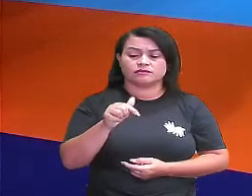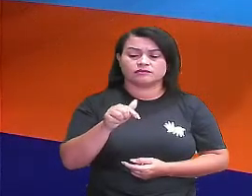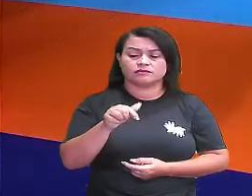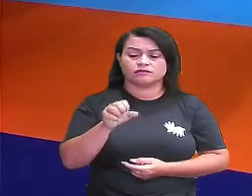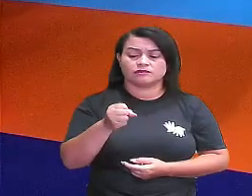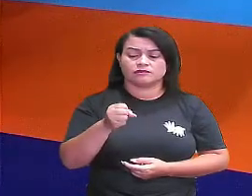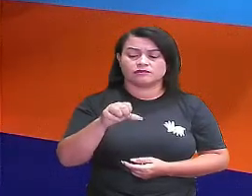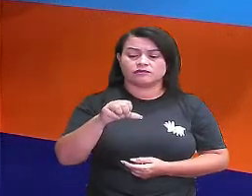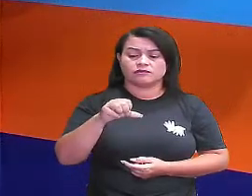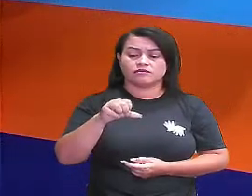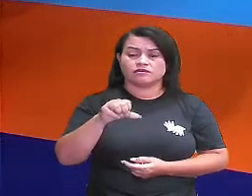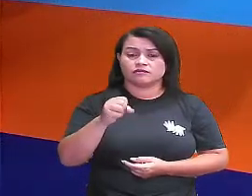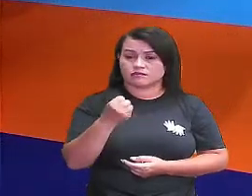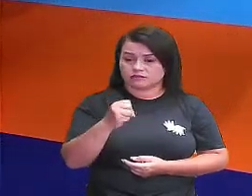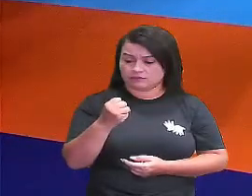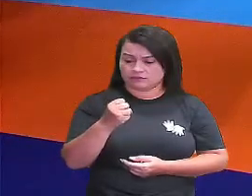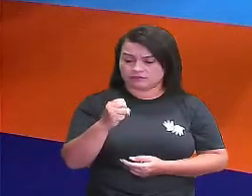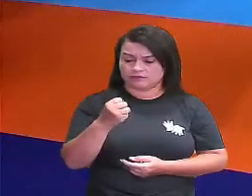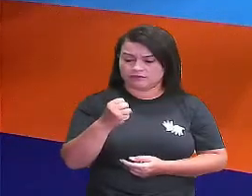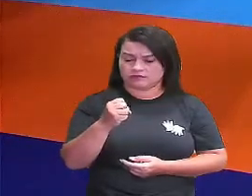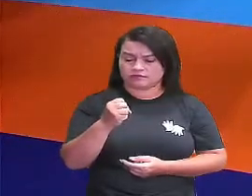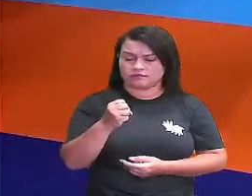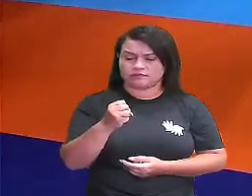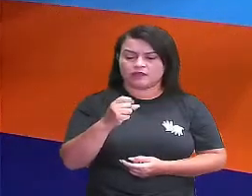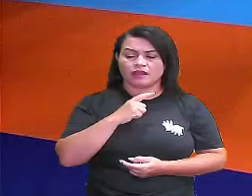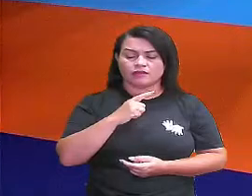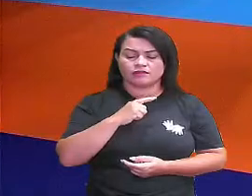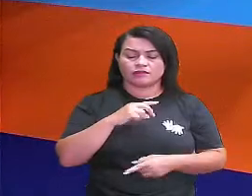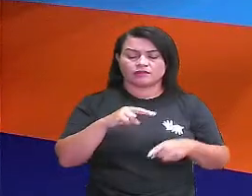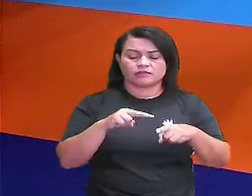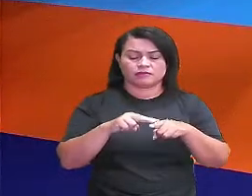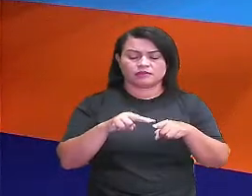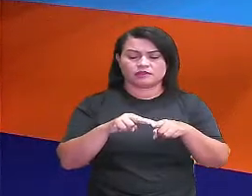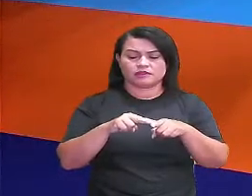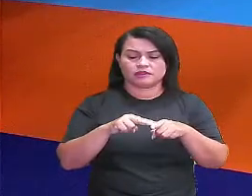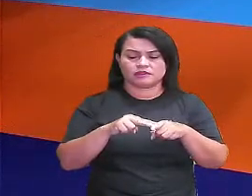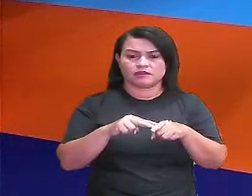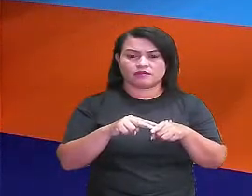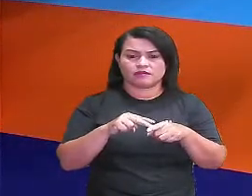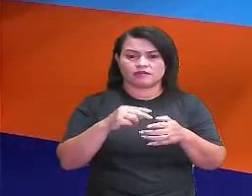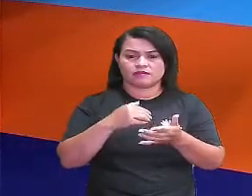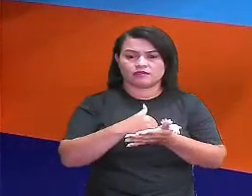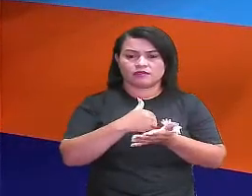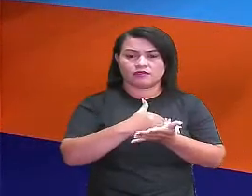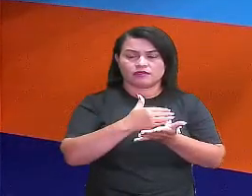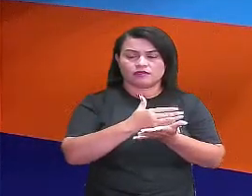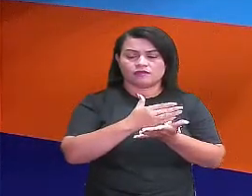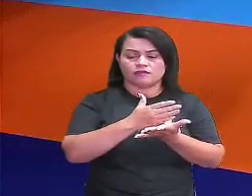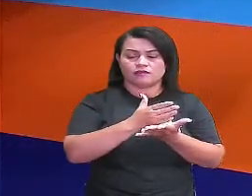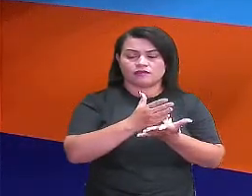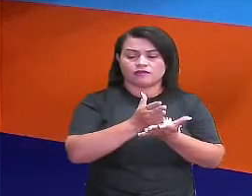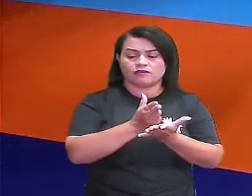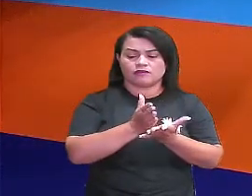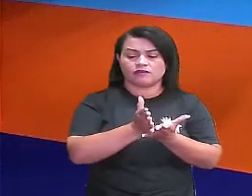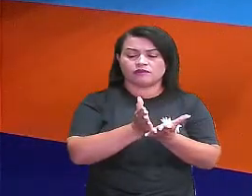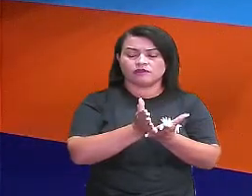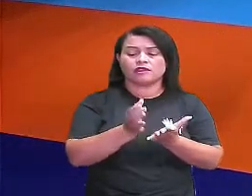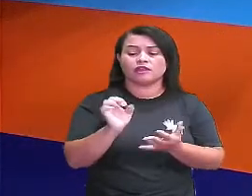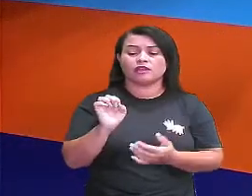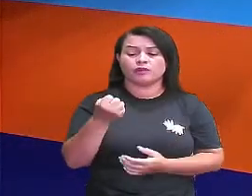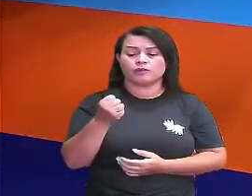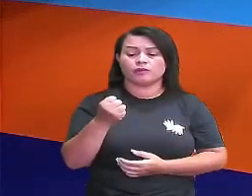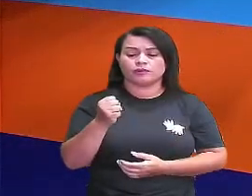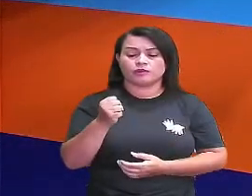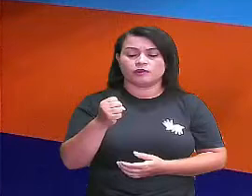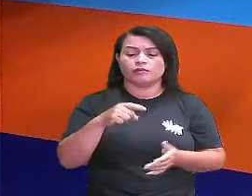6, 7, 8. Eu tenho uma pizza que foi dividida em 8 partes. E aí a perguntinha da letra A